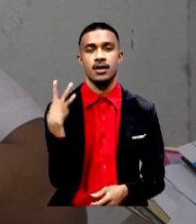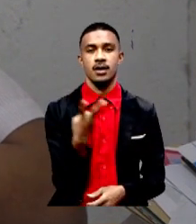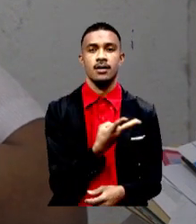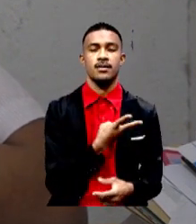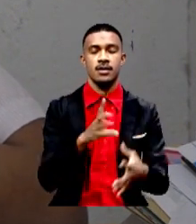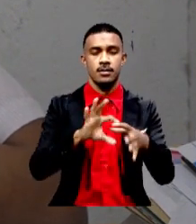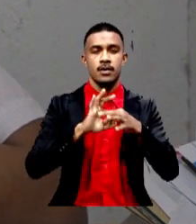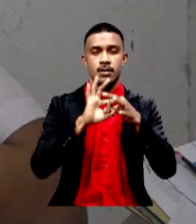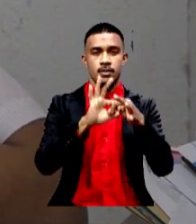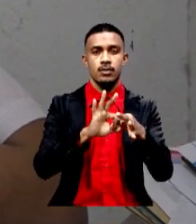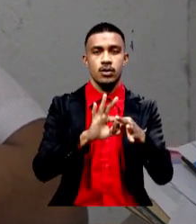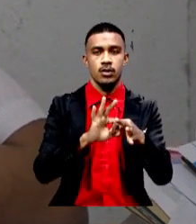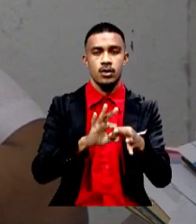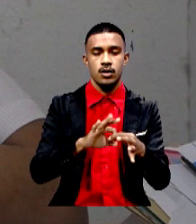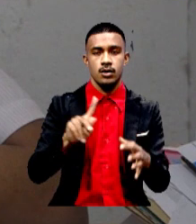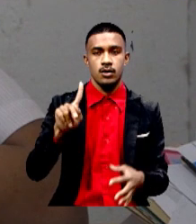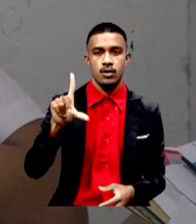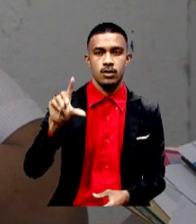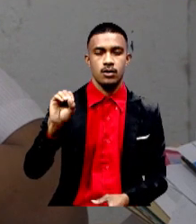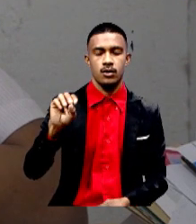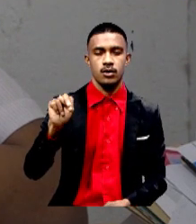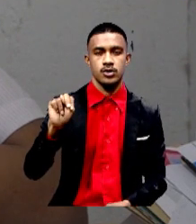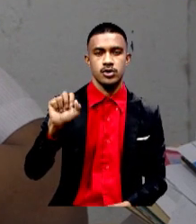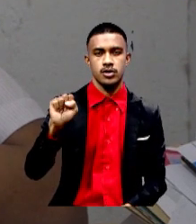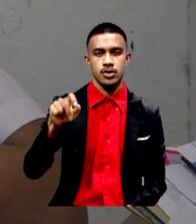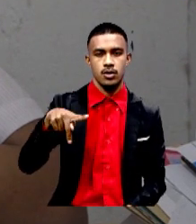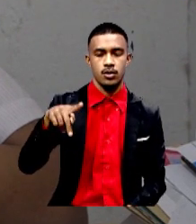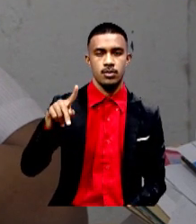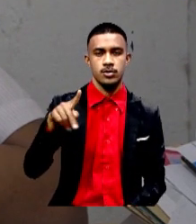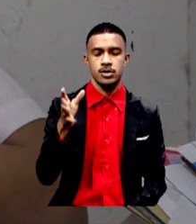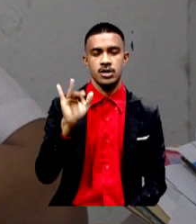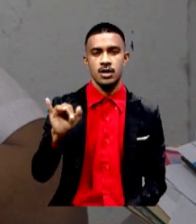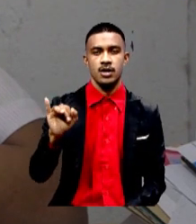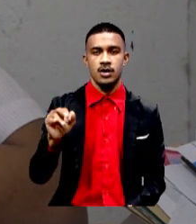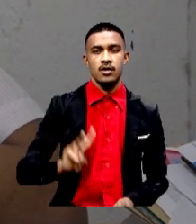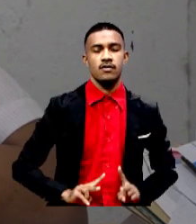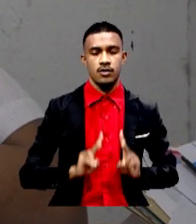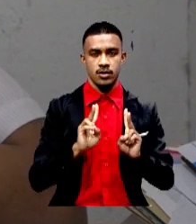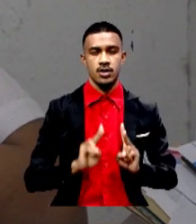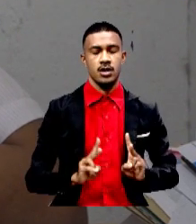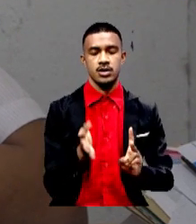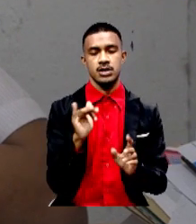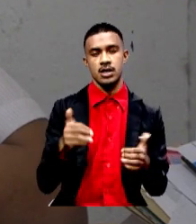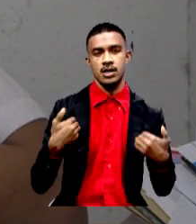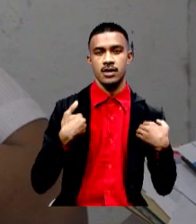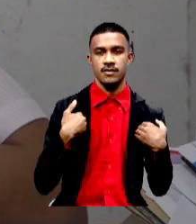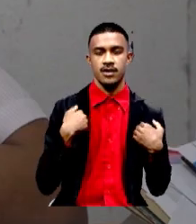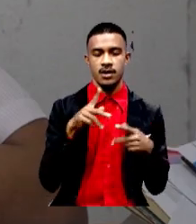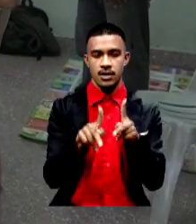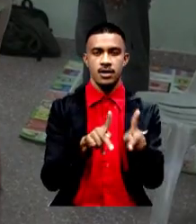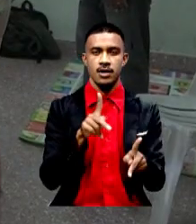equipa counselor sira no serviço 9 voluntário sira iha comunidade ho di